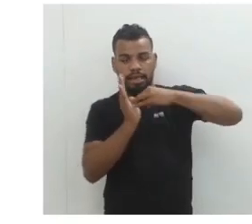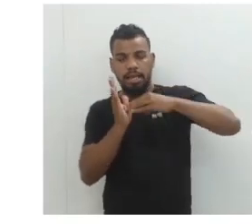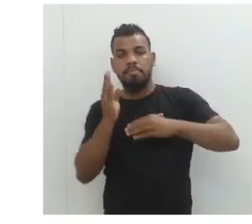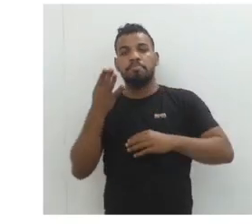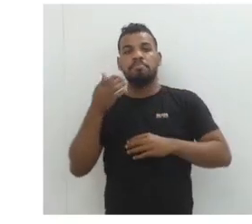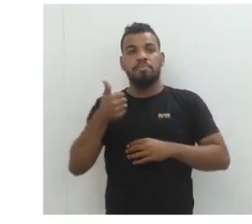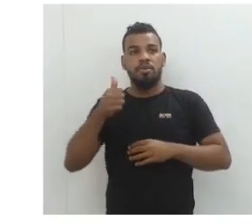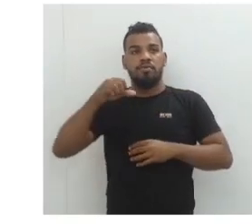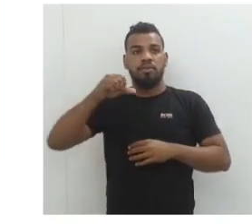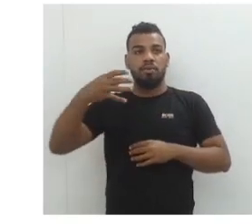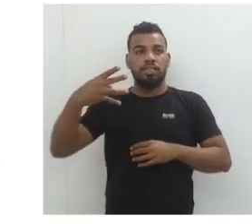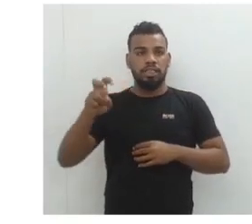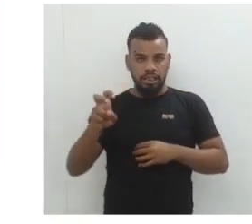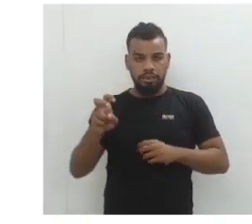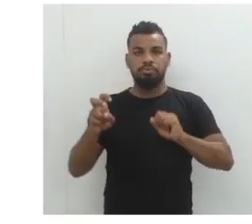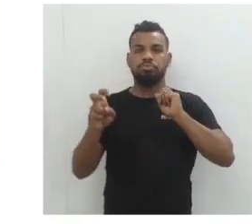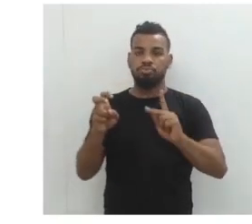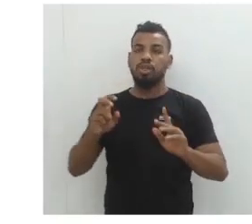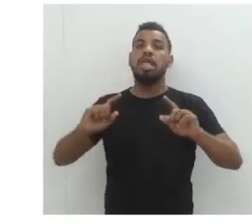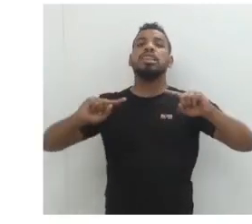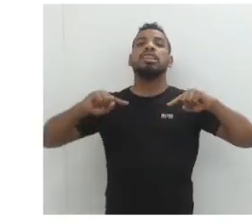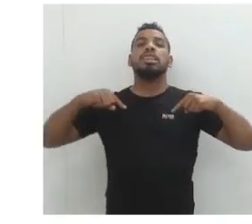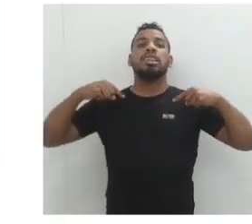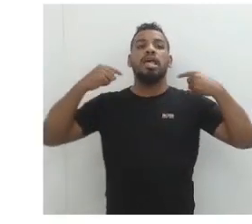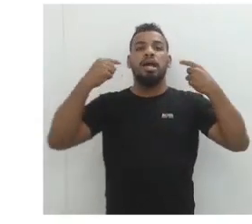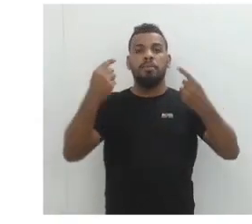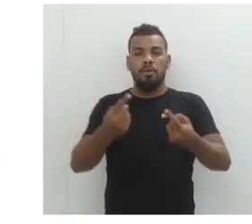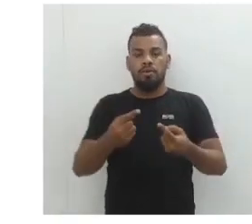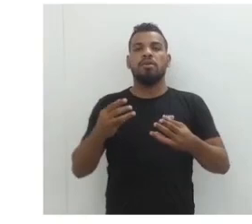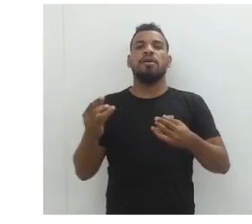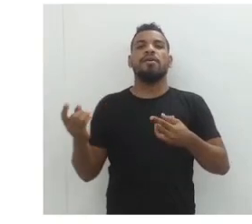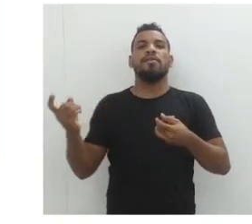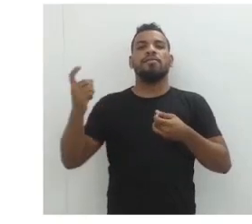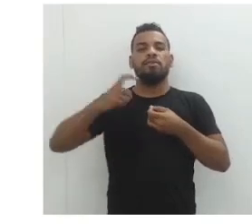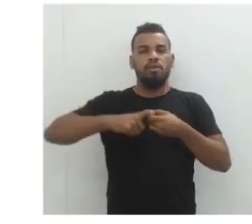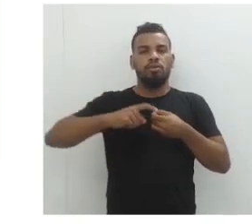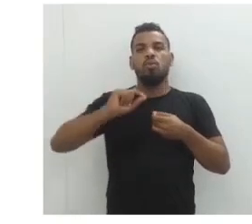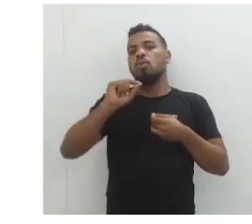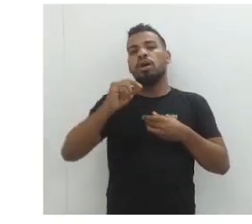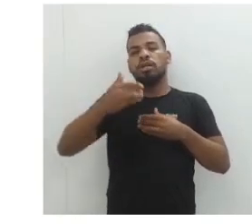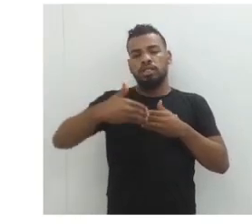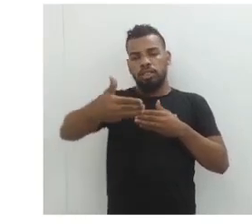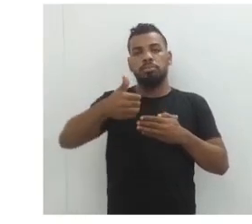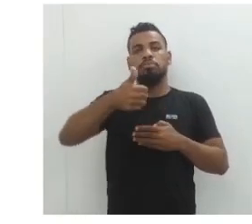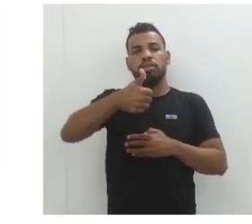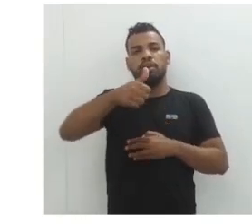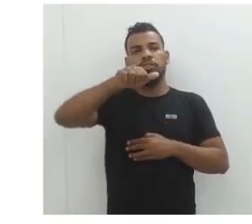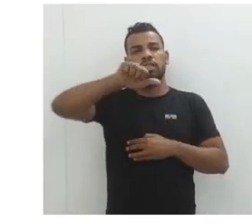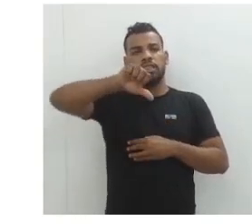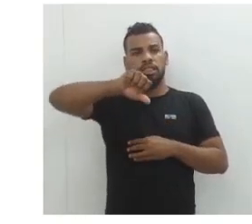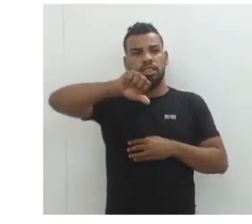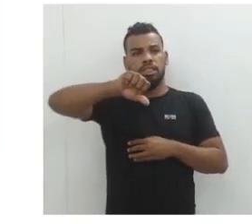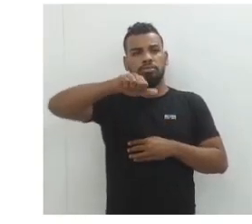1945 e depois ele retorna, que nós vamos ver mais adiante, de